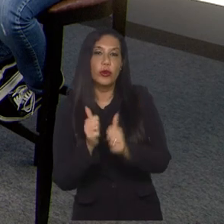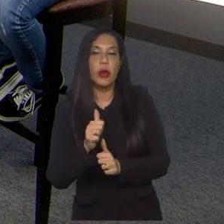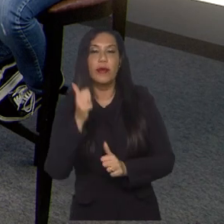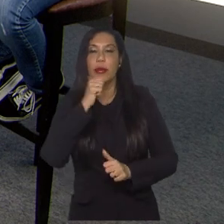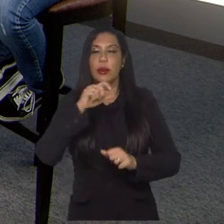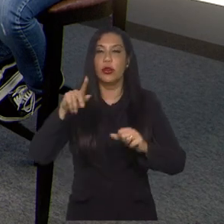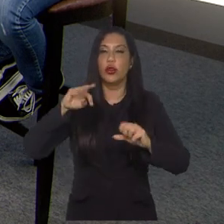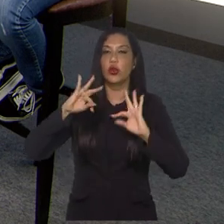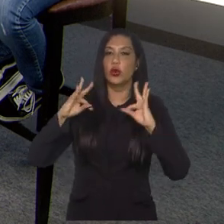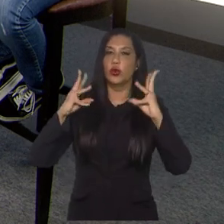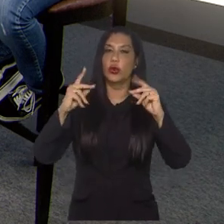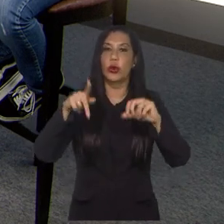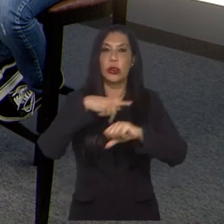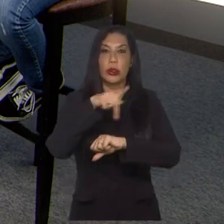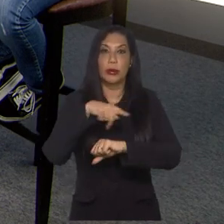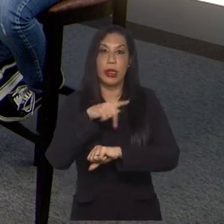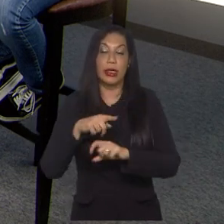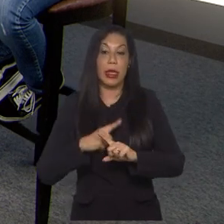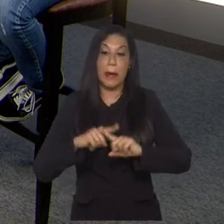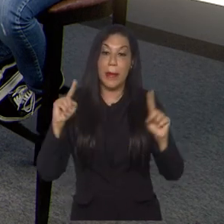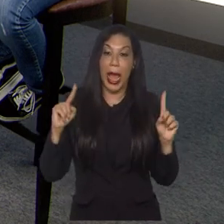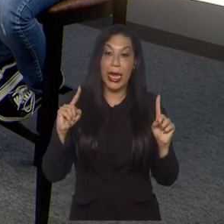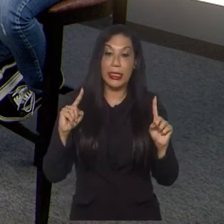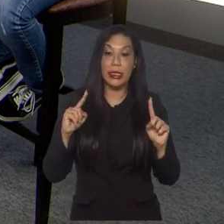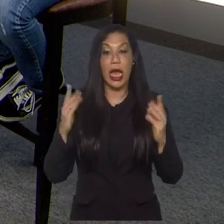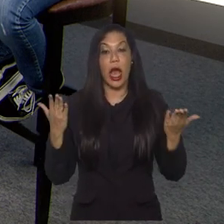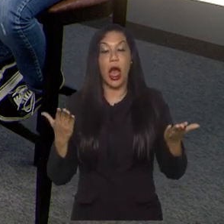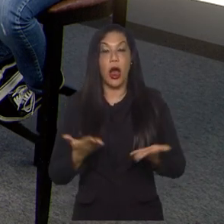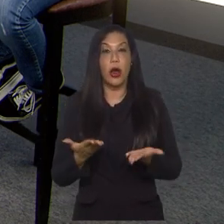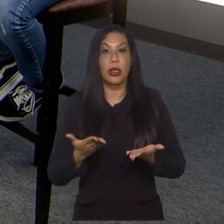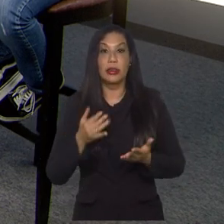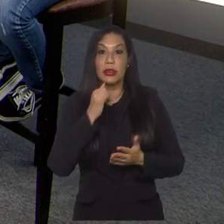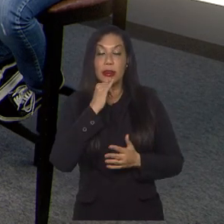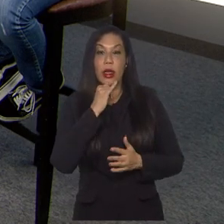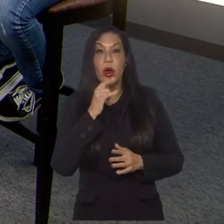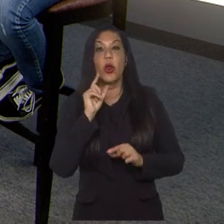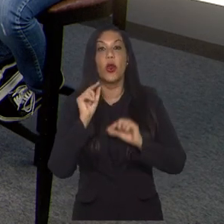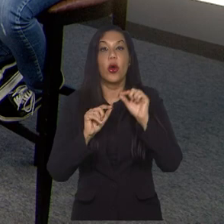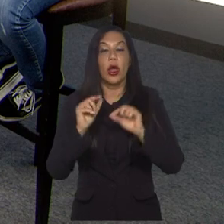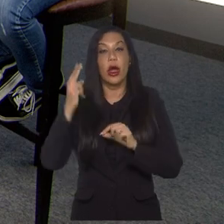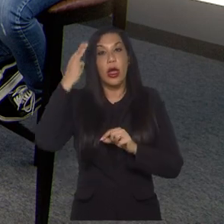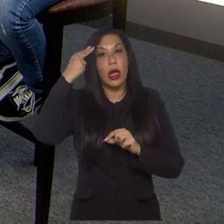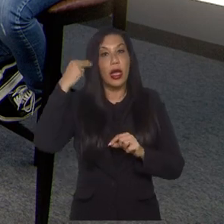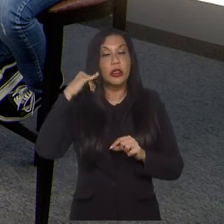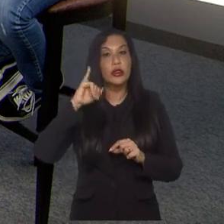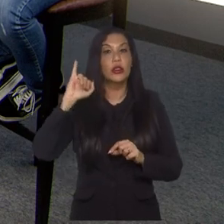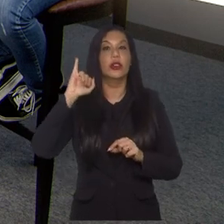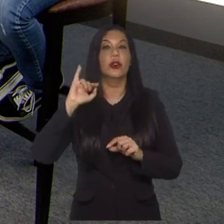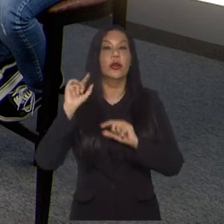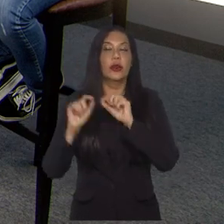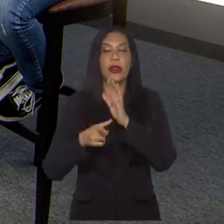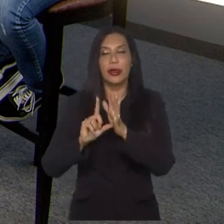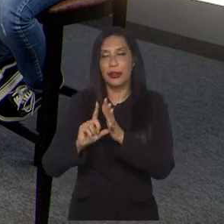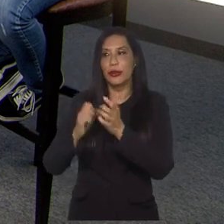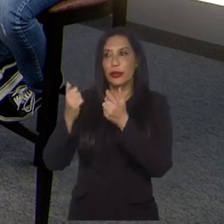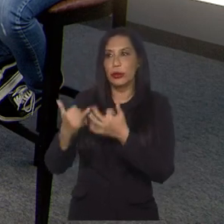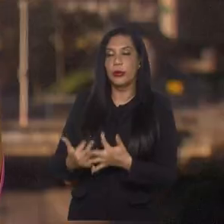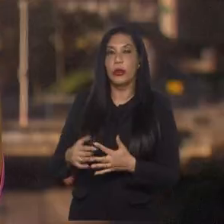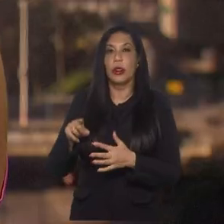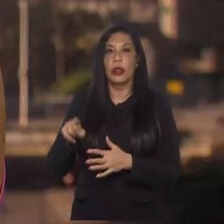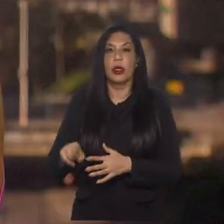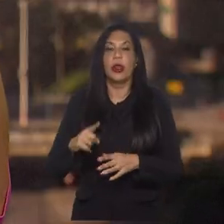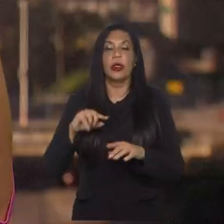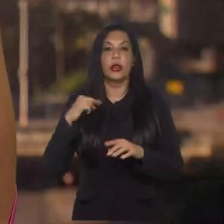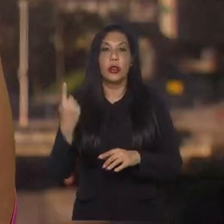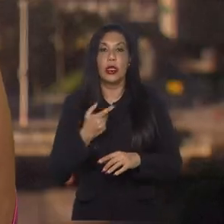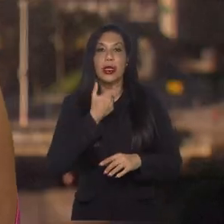os países até agora. Só que esses, com exceção um pouco do Haiti, por todas as questões que Raquel muito bem pontuou, mas a